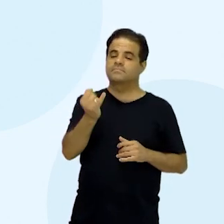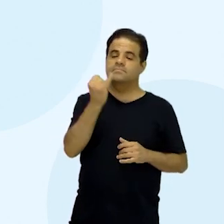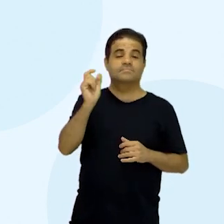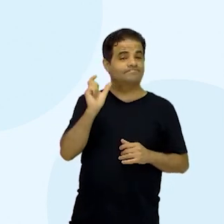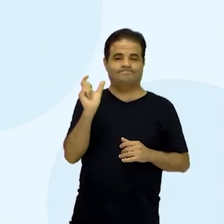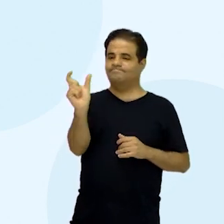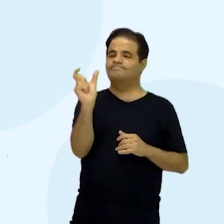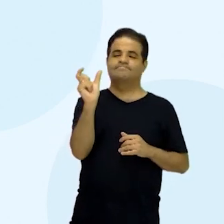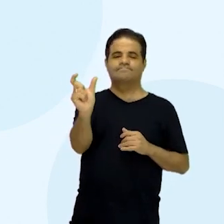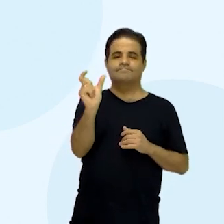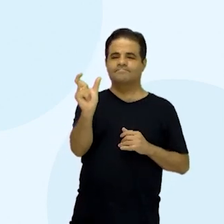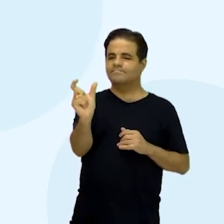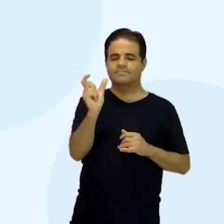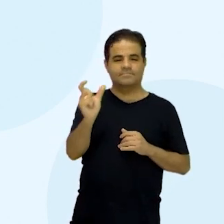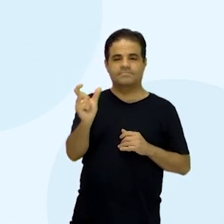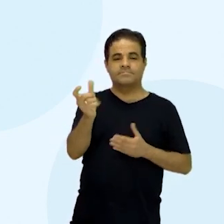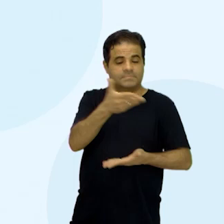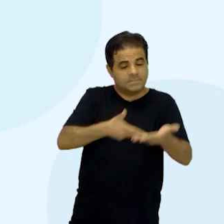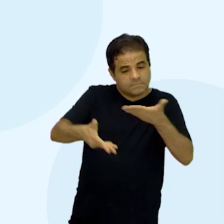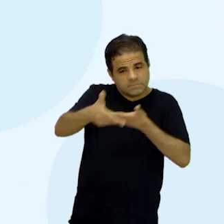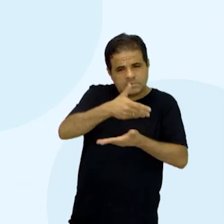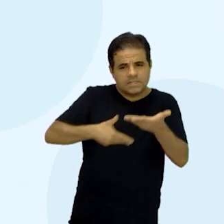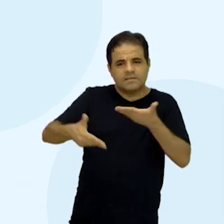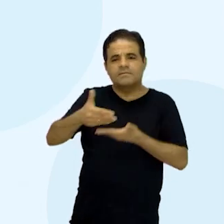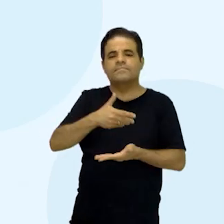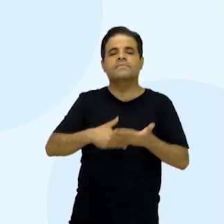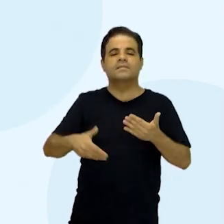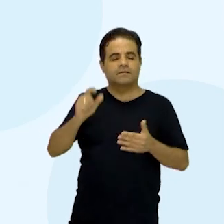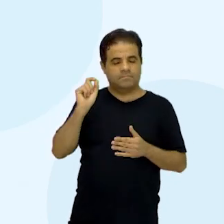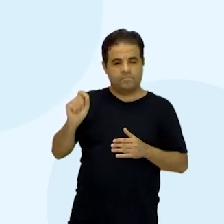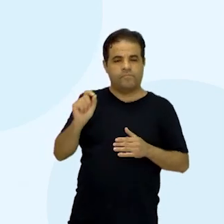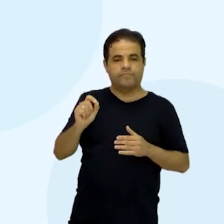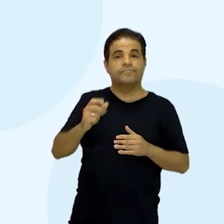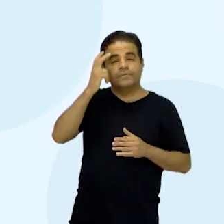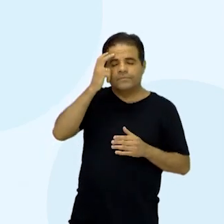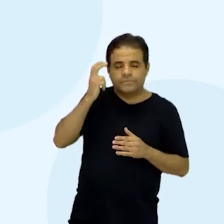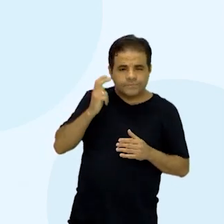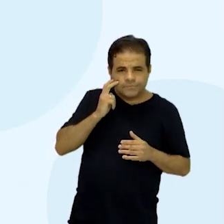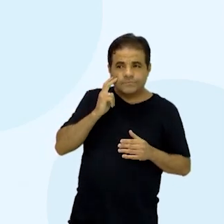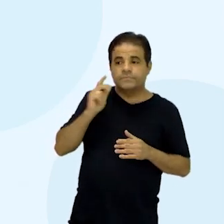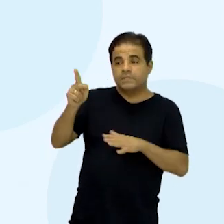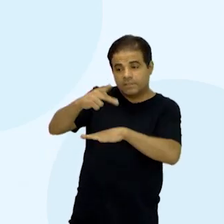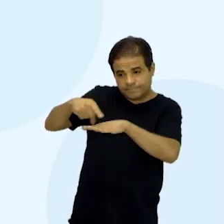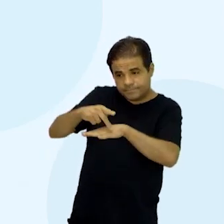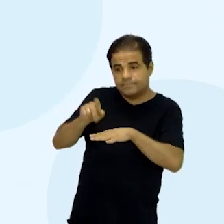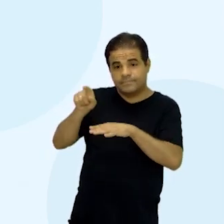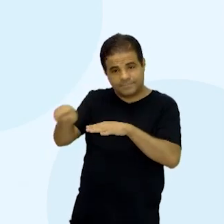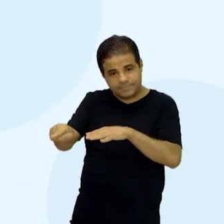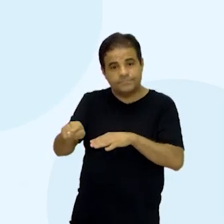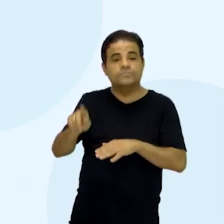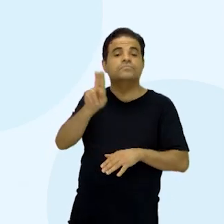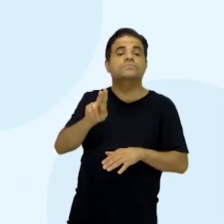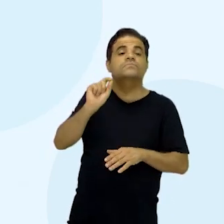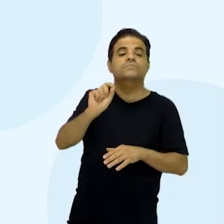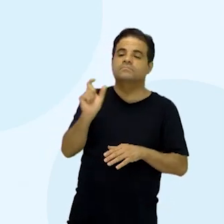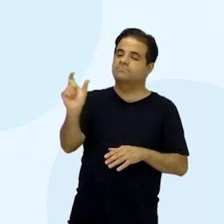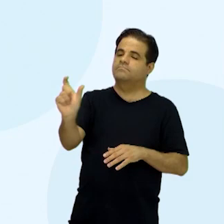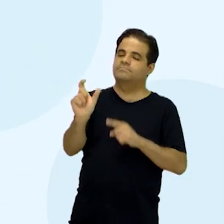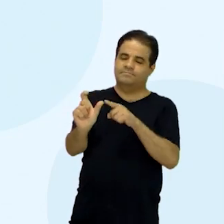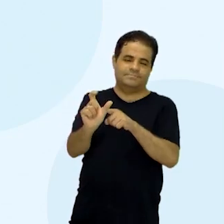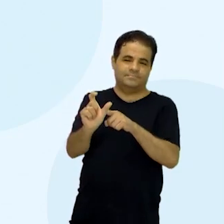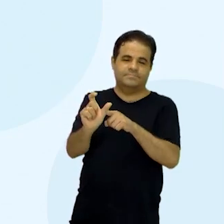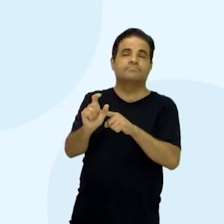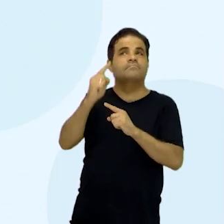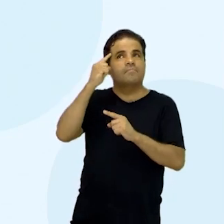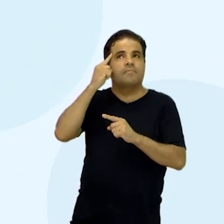né? Até essa importância de resgatar a cultura daquela nação, mas através da palavra. Era com